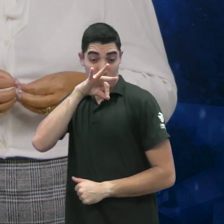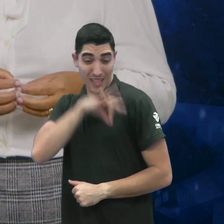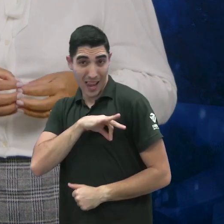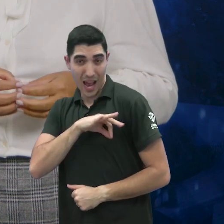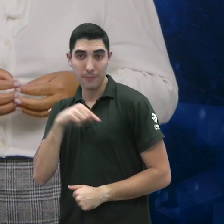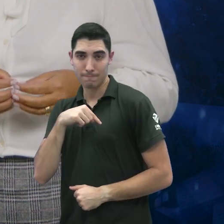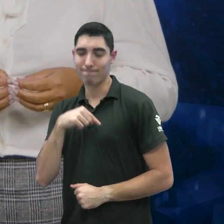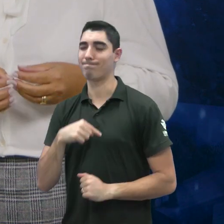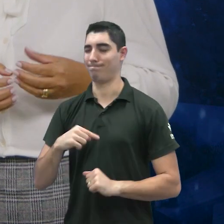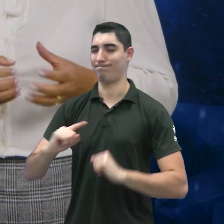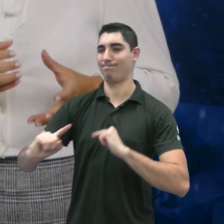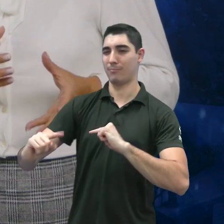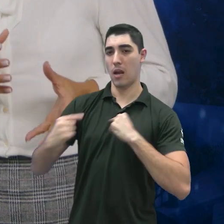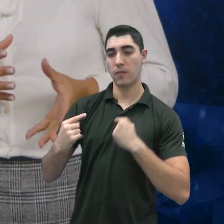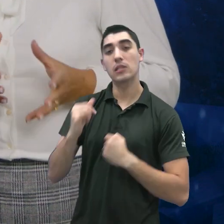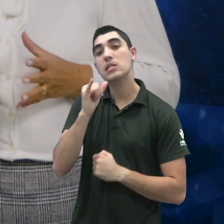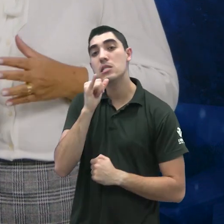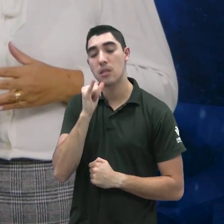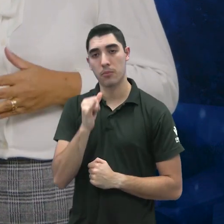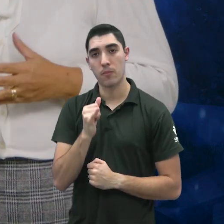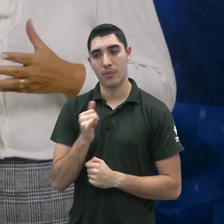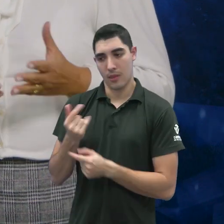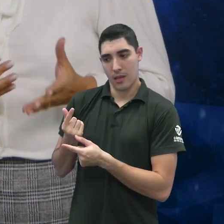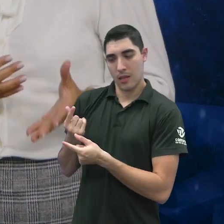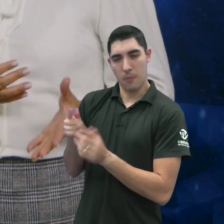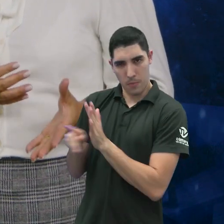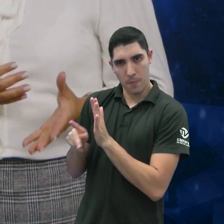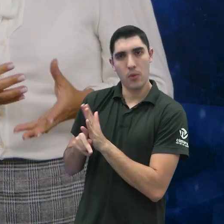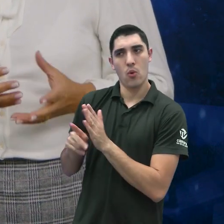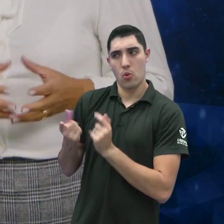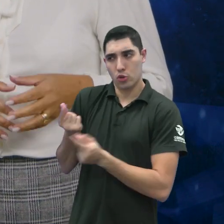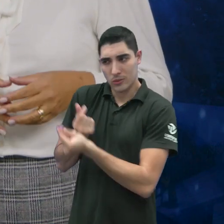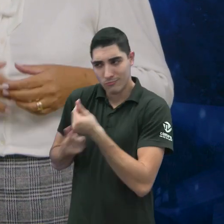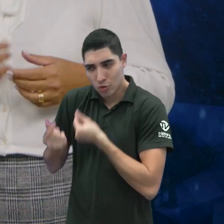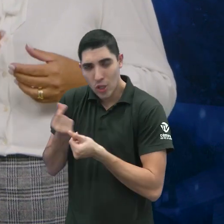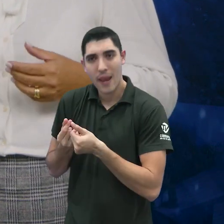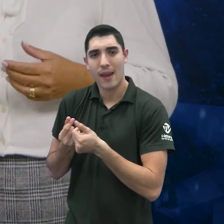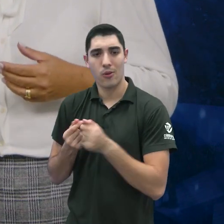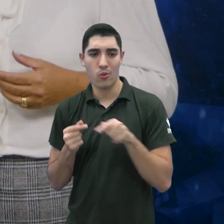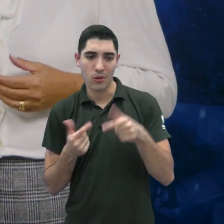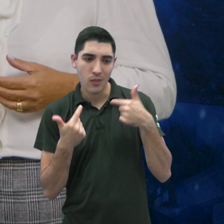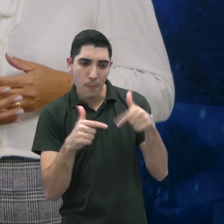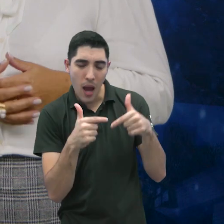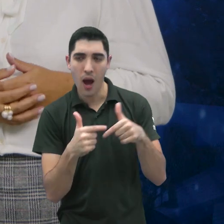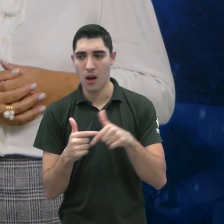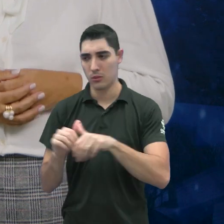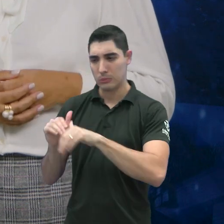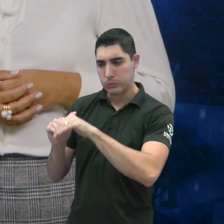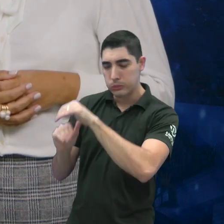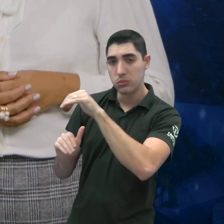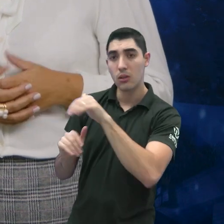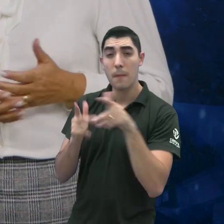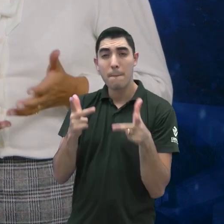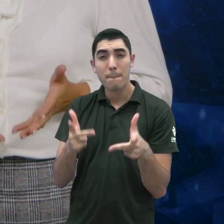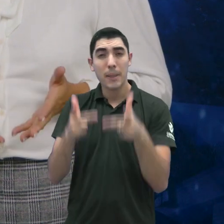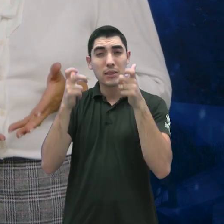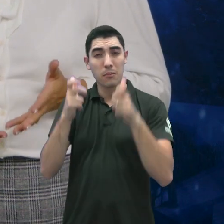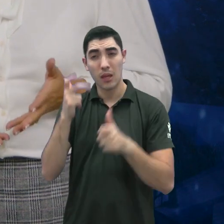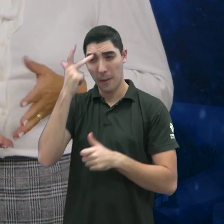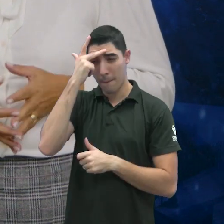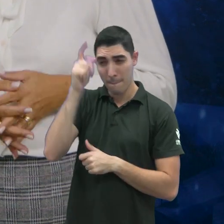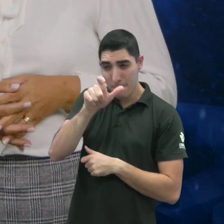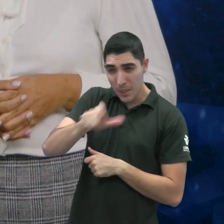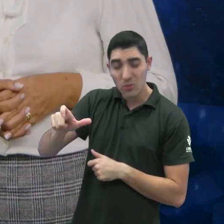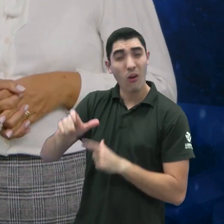desafio, porque esse equilíbrio entre o capital, o trabalho, né, de reconhecer a necessidade das pessoas